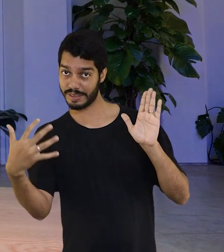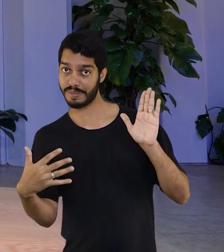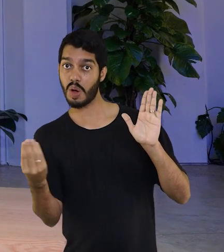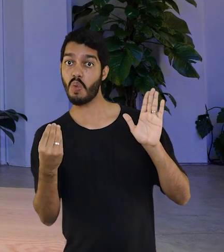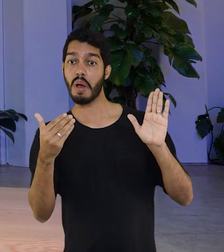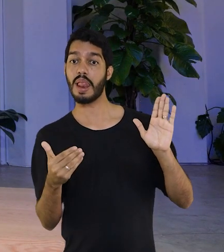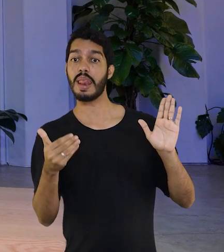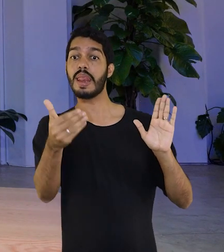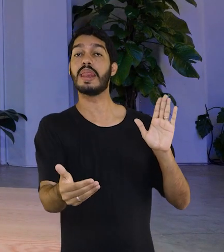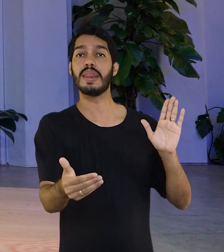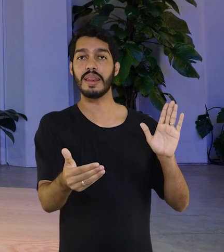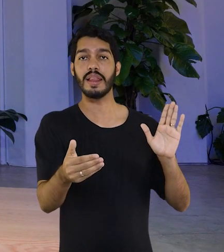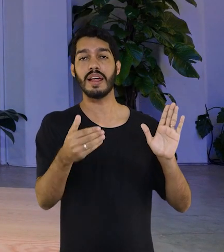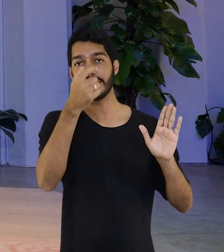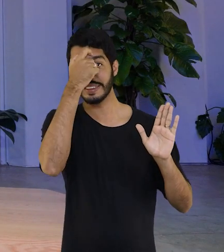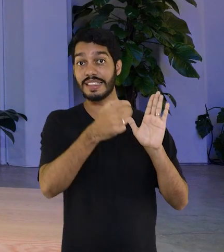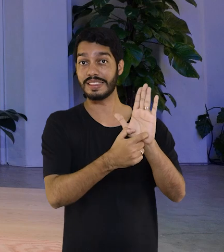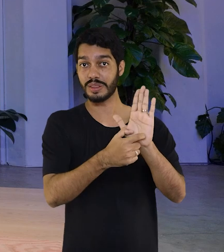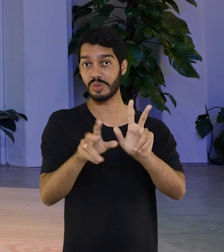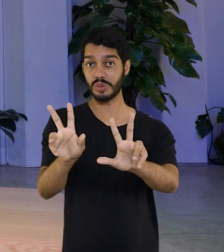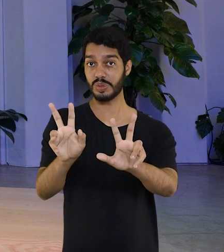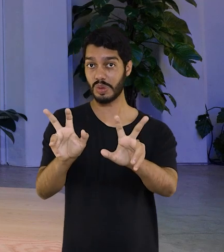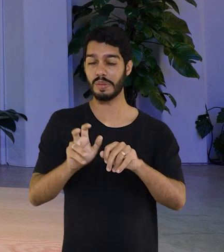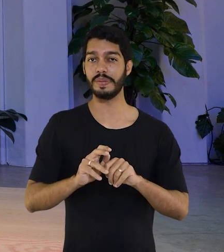Já trazendo assim, para essa questão da fronteira de inteligência artificial,